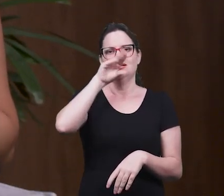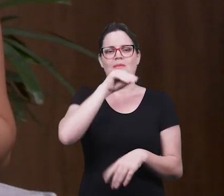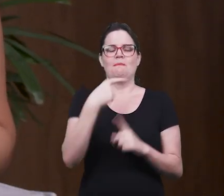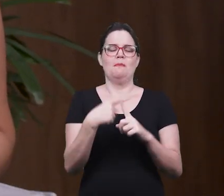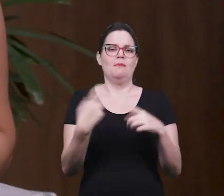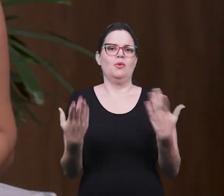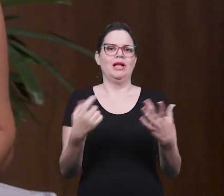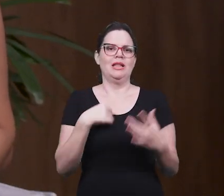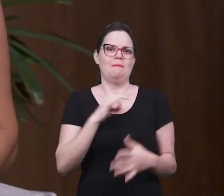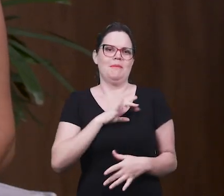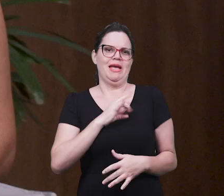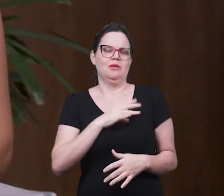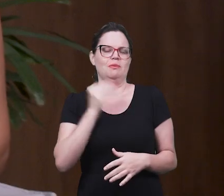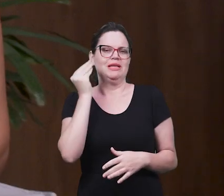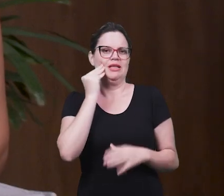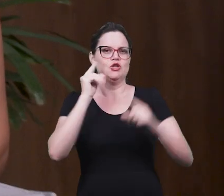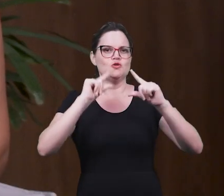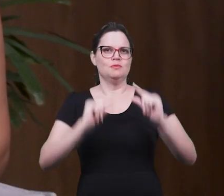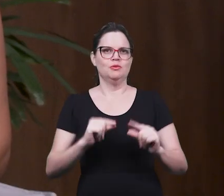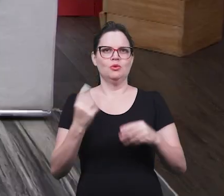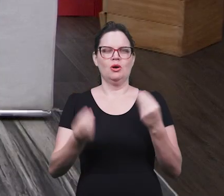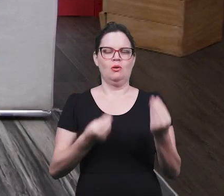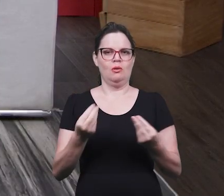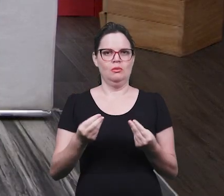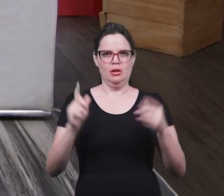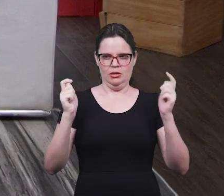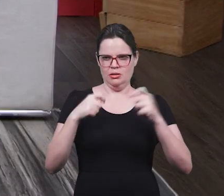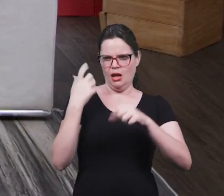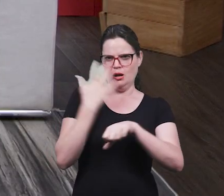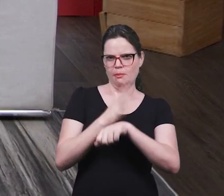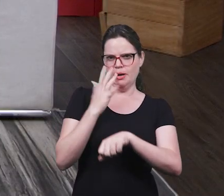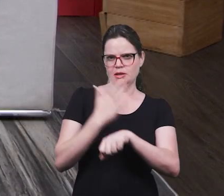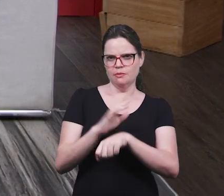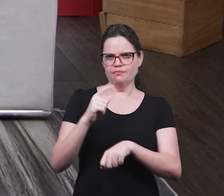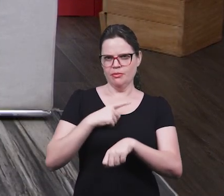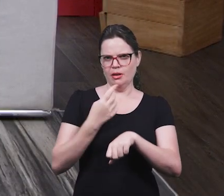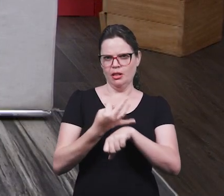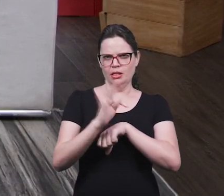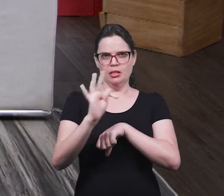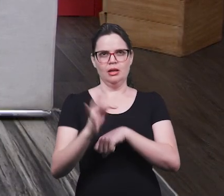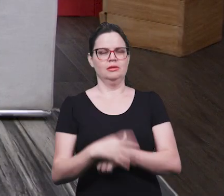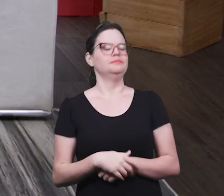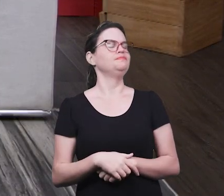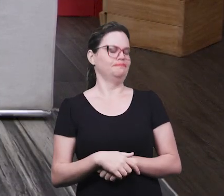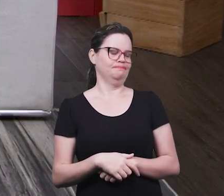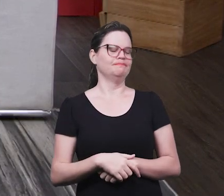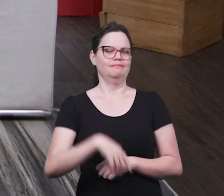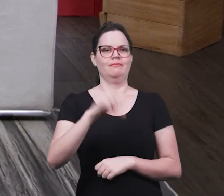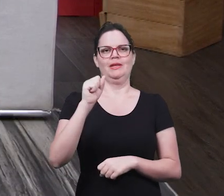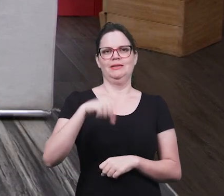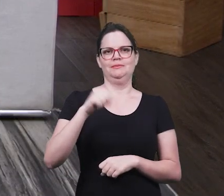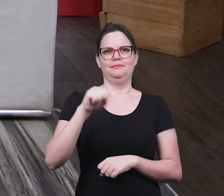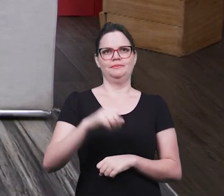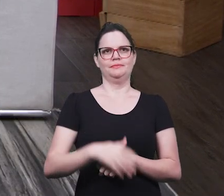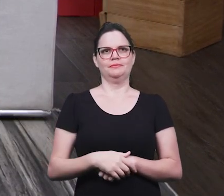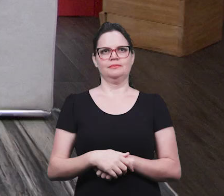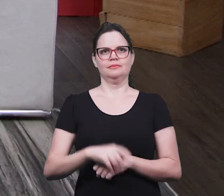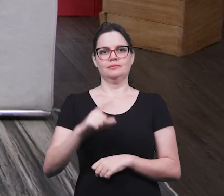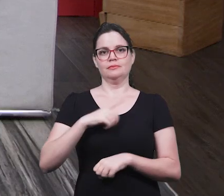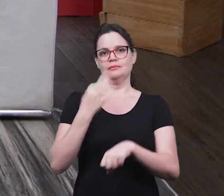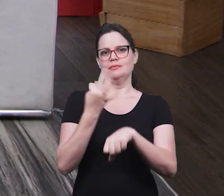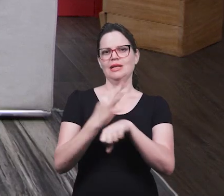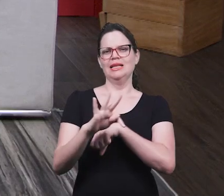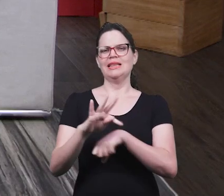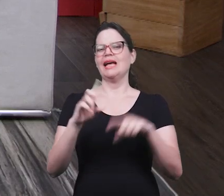medo na hora de vender o seu serviço ou produto? Isso é ensaiado? Existe uma técnica para isso? Sim, aí a gente entra muito